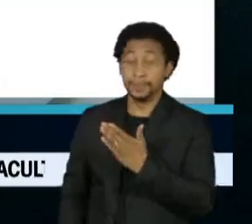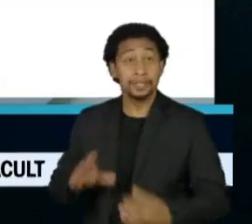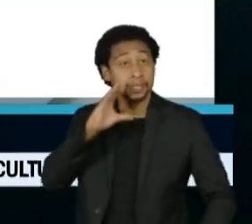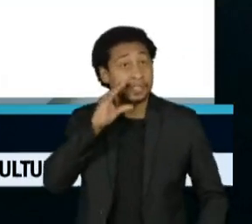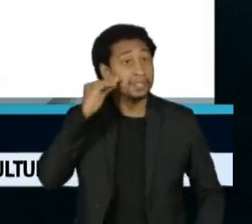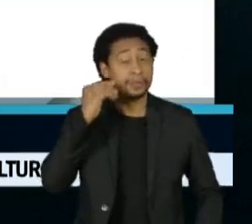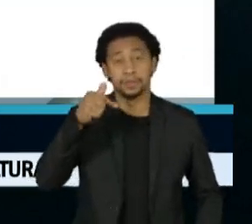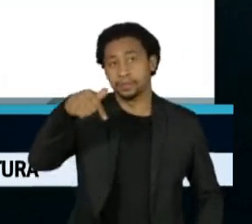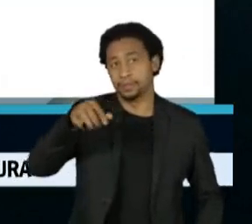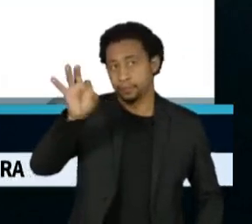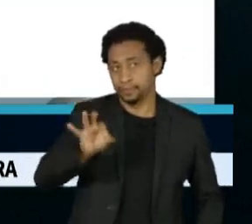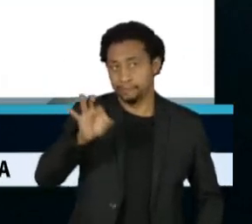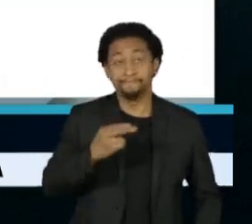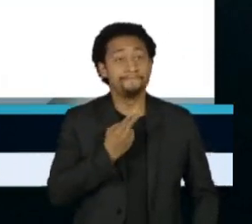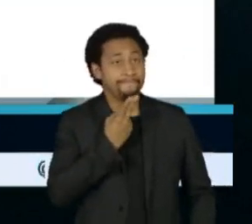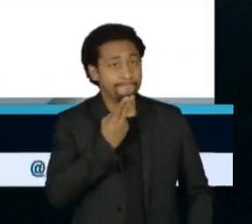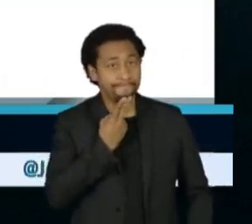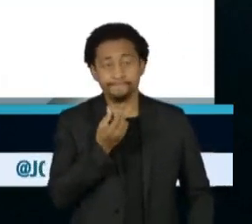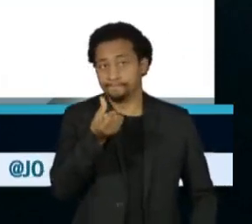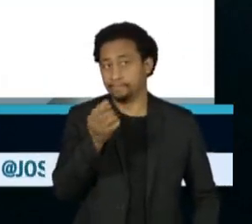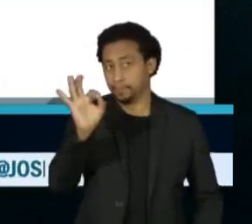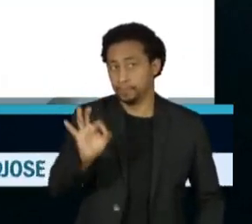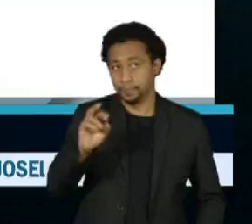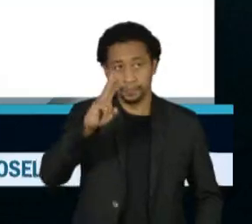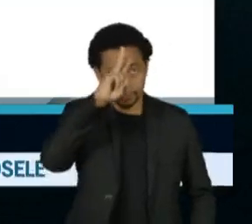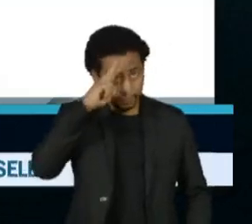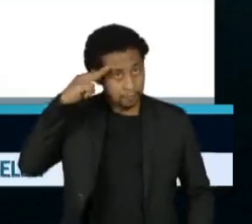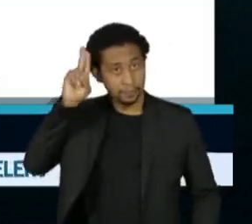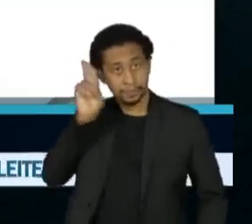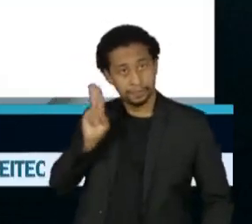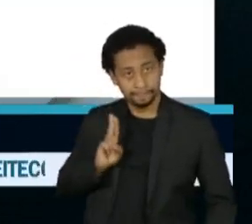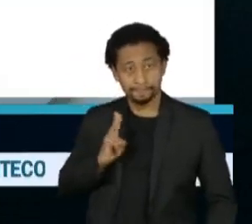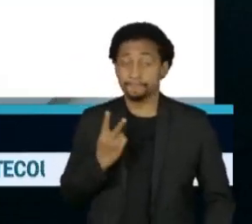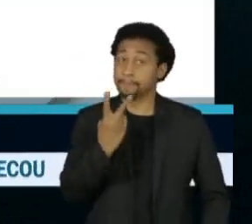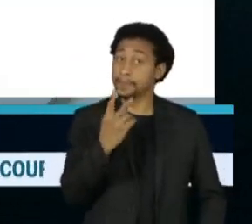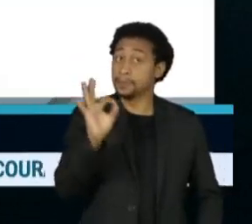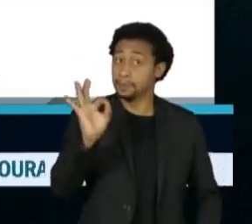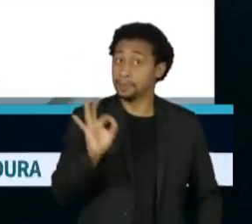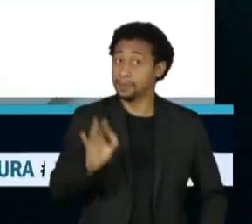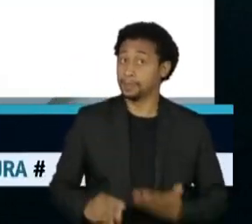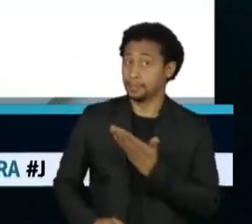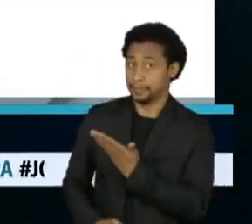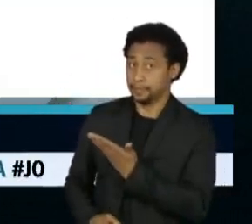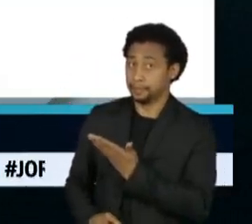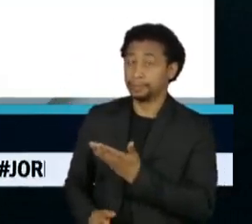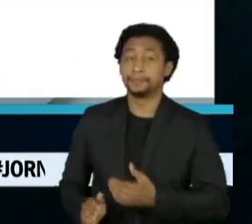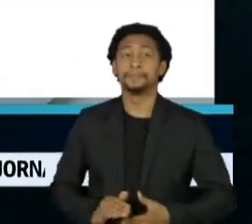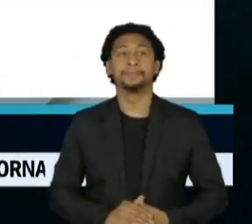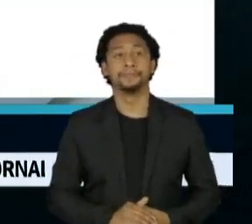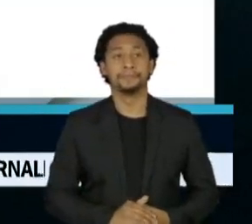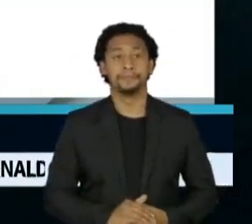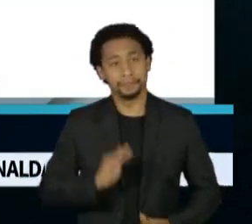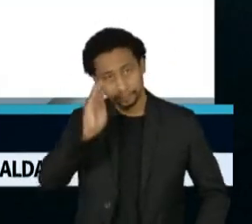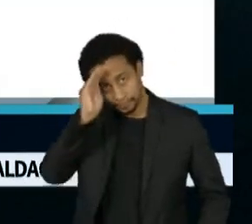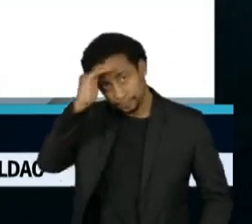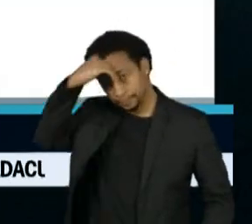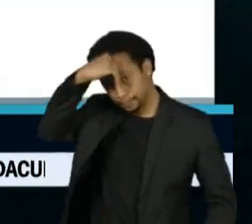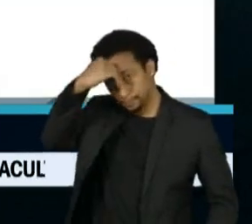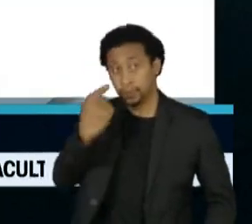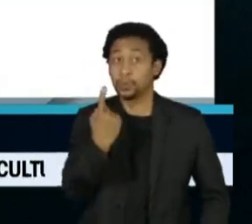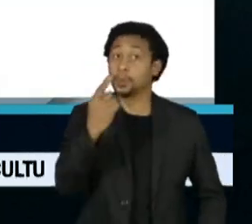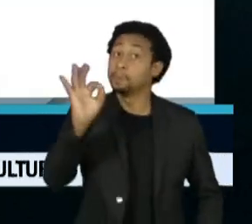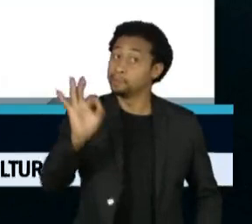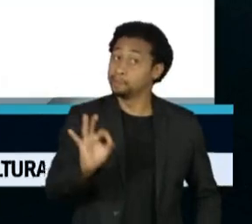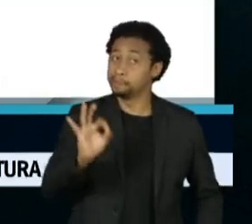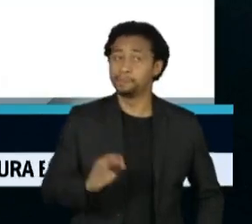tem 7%. Simone, 6%. Soraya Tronic, do União Brasil, aparece com 2%. E Felipe Dávila, do Novo,